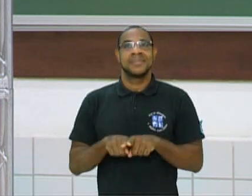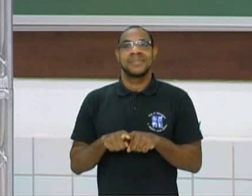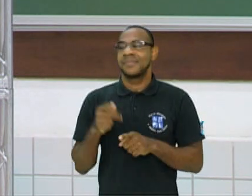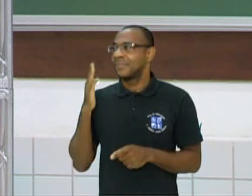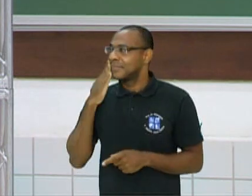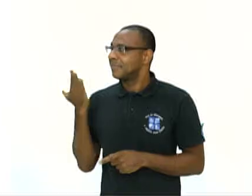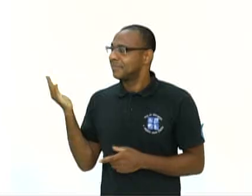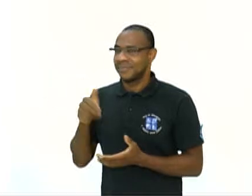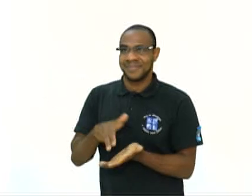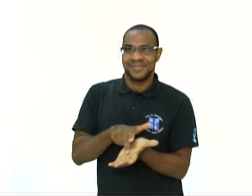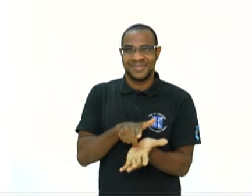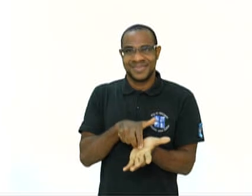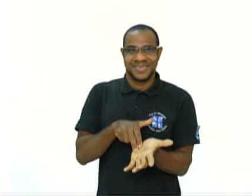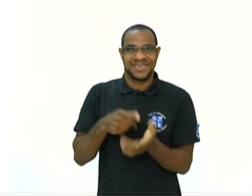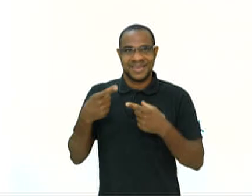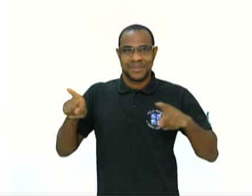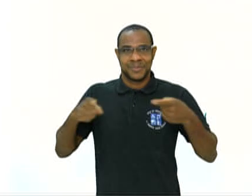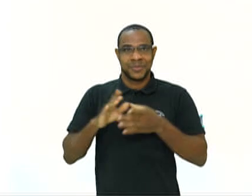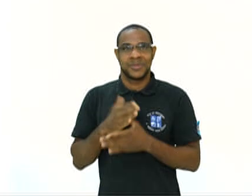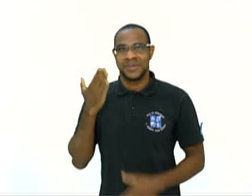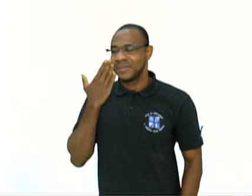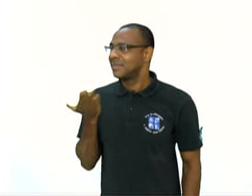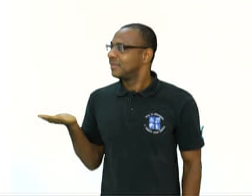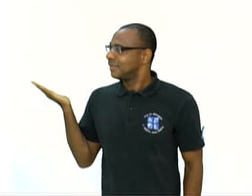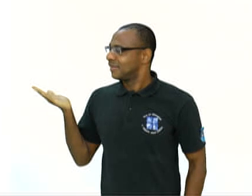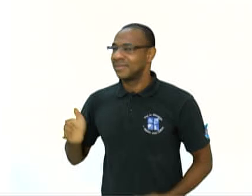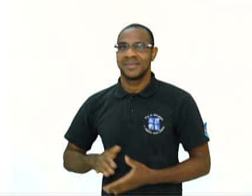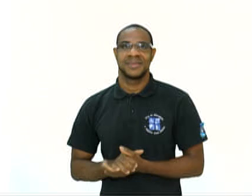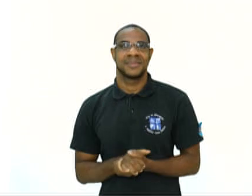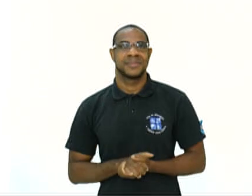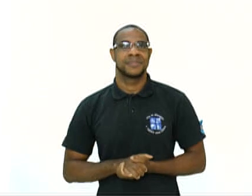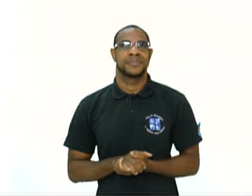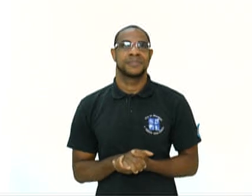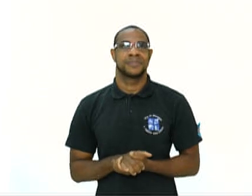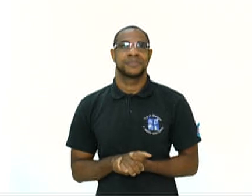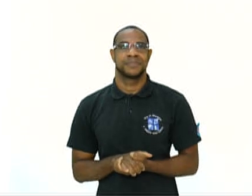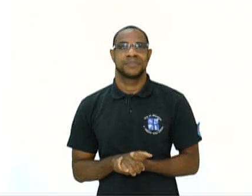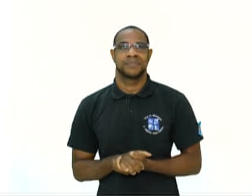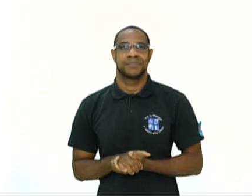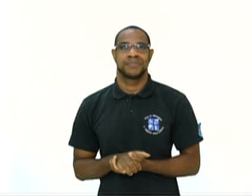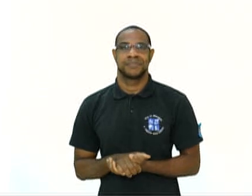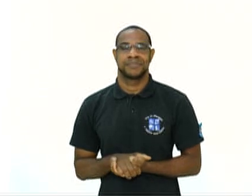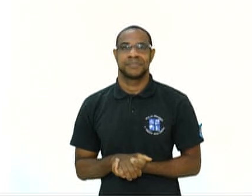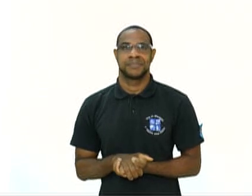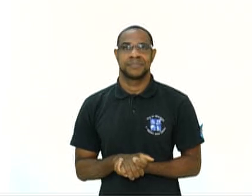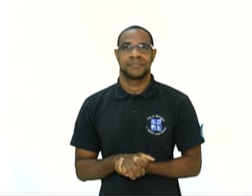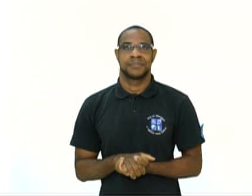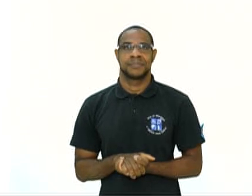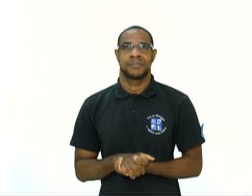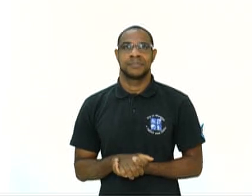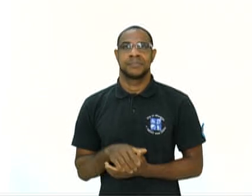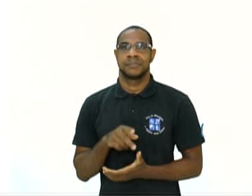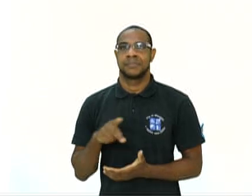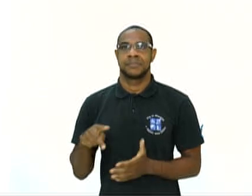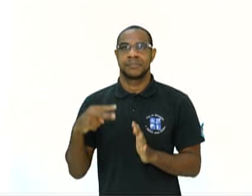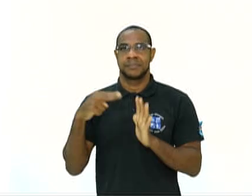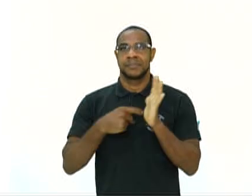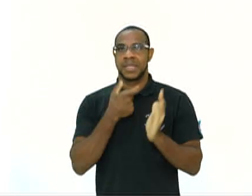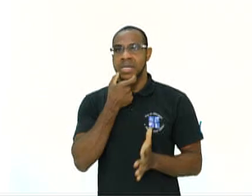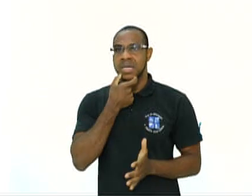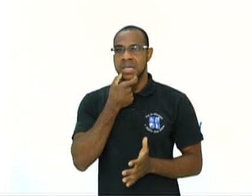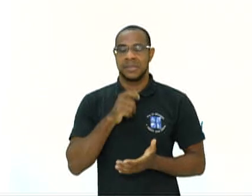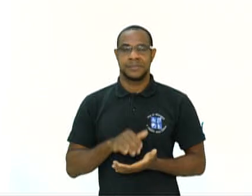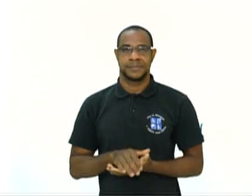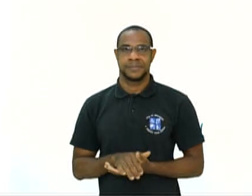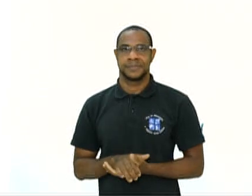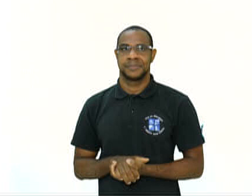observem aqui. Protection for gangs, clubs and nations, causing the grief of human. It's a turf war on a global scale.